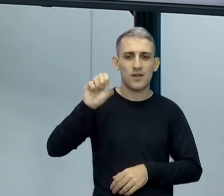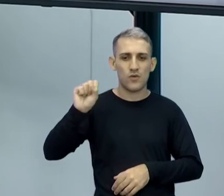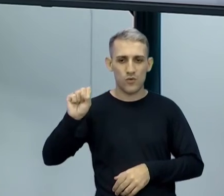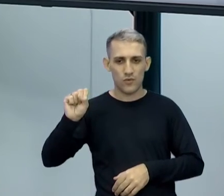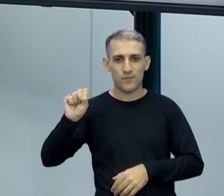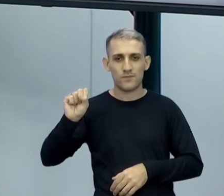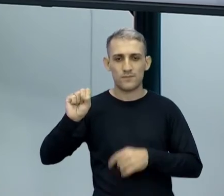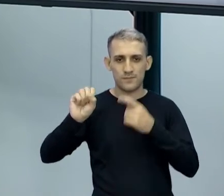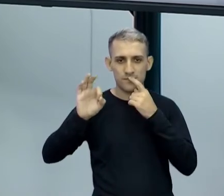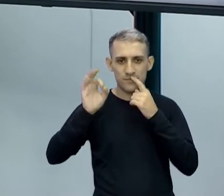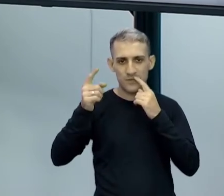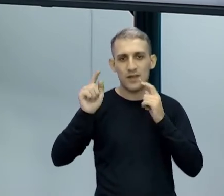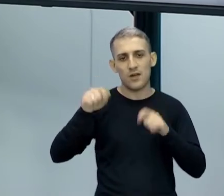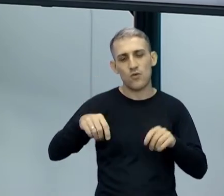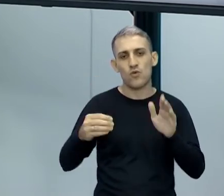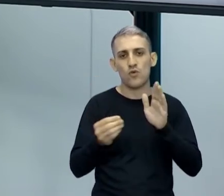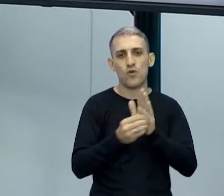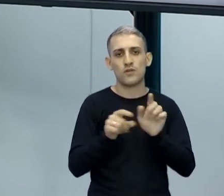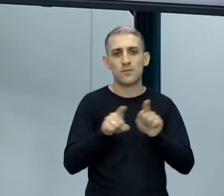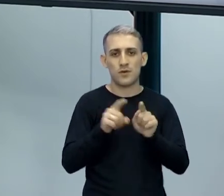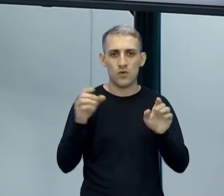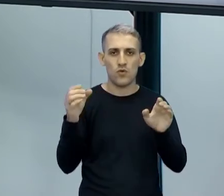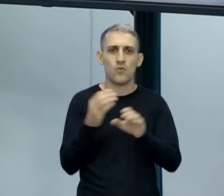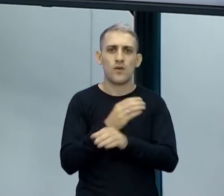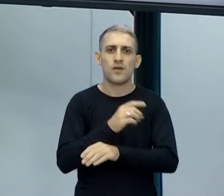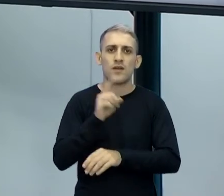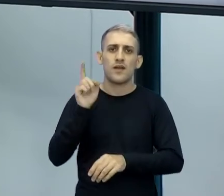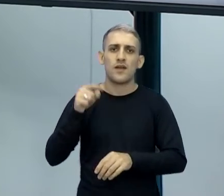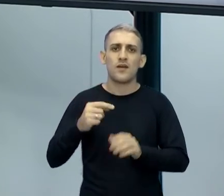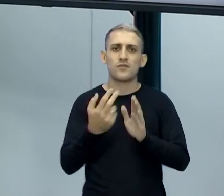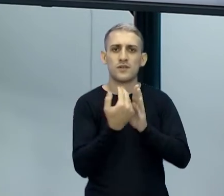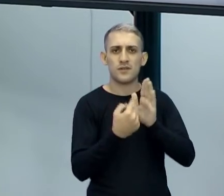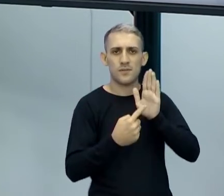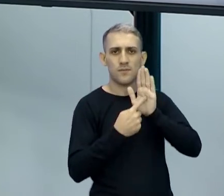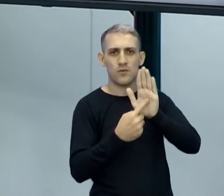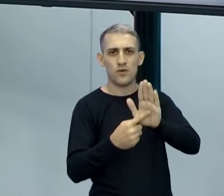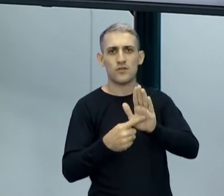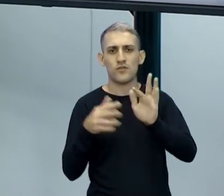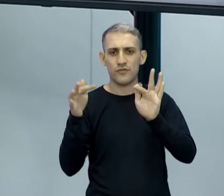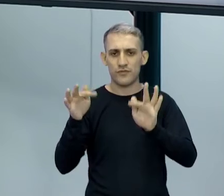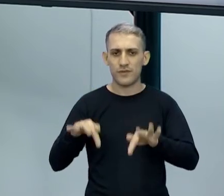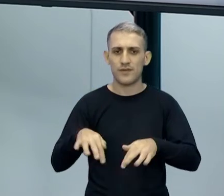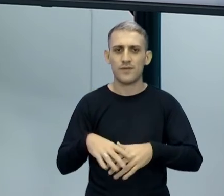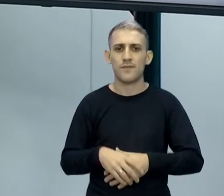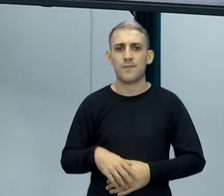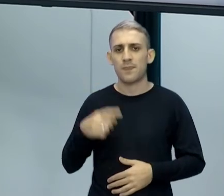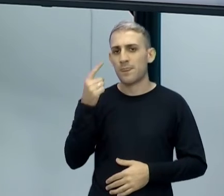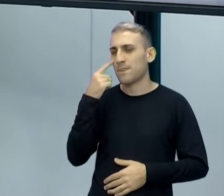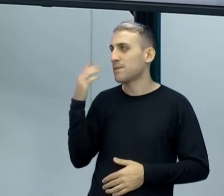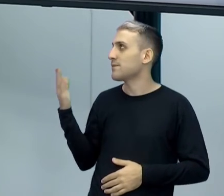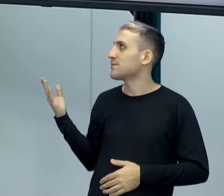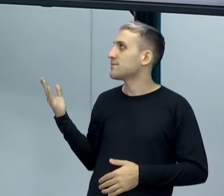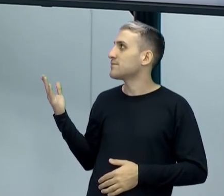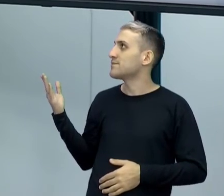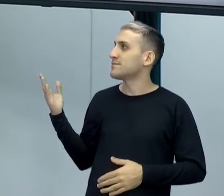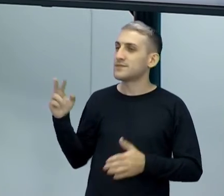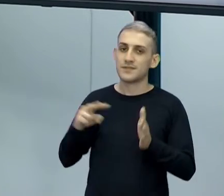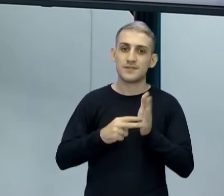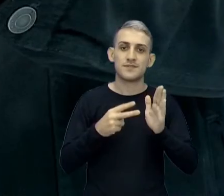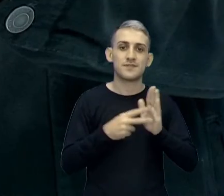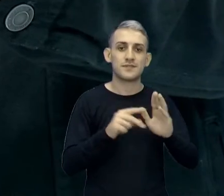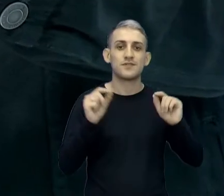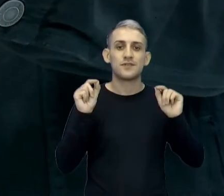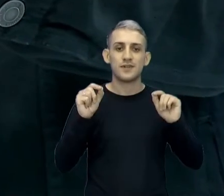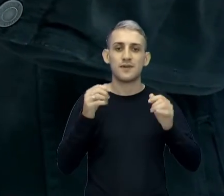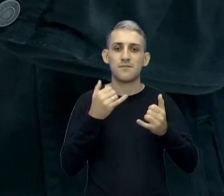158. Tá? E aí eu coloco o resultado também. Então essa figura apresenta resultados. E essa figurinha interessante aqui, ó? Ela